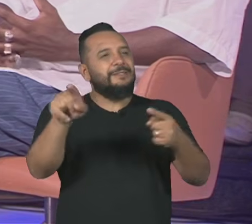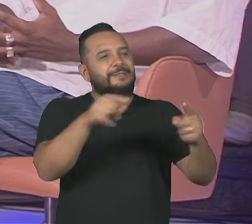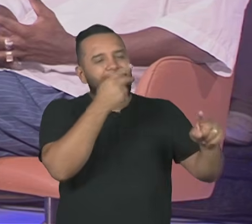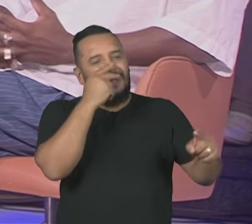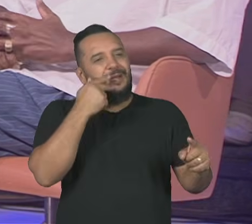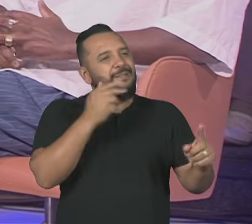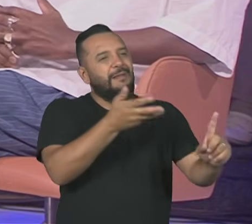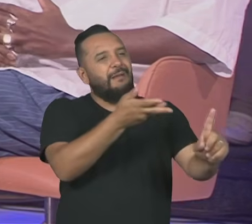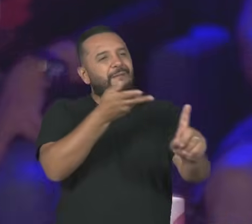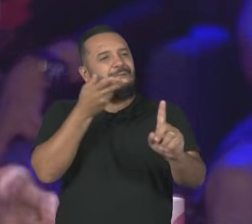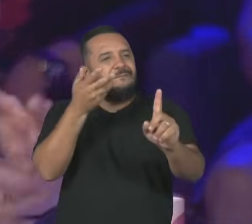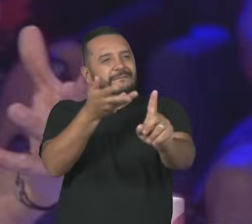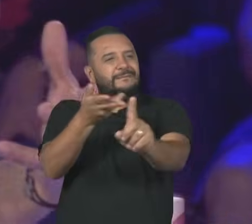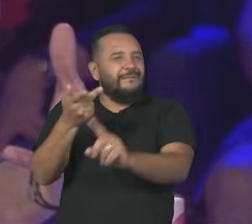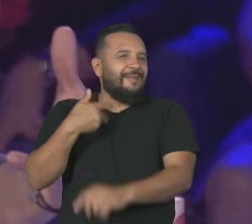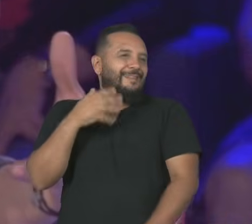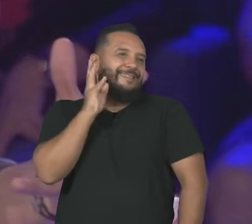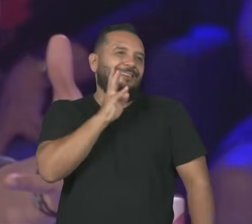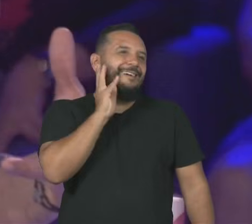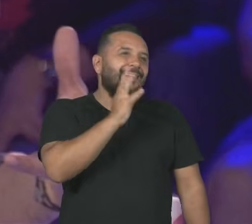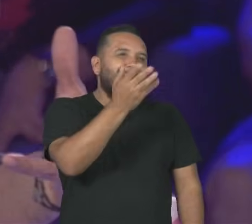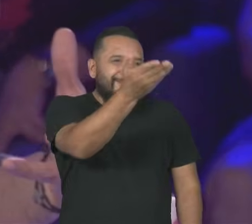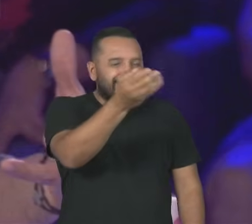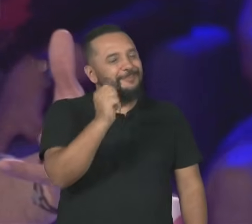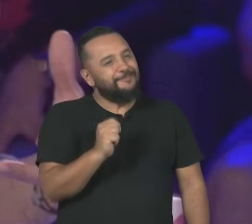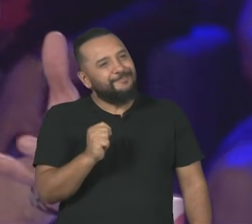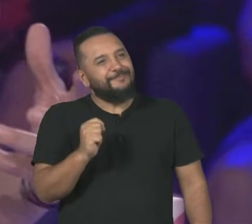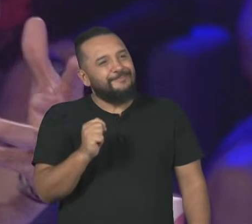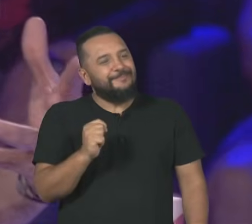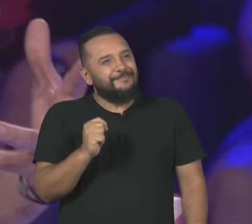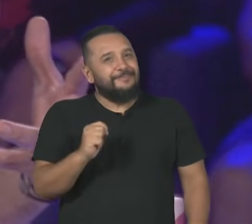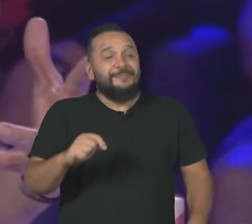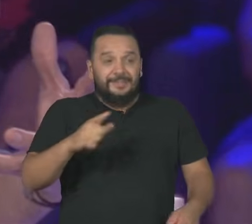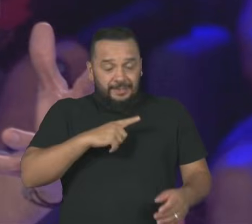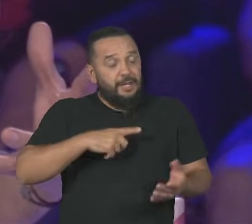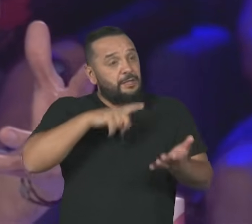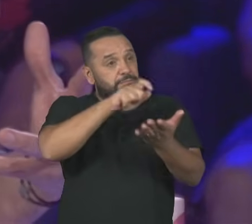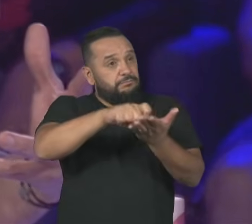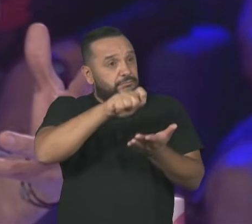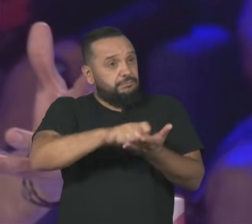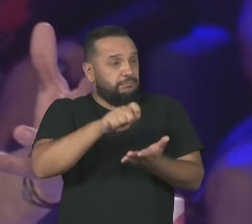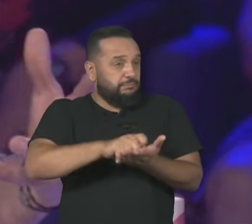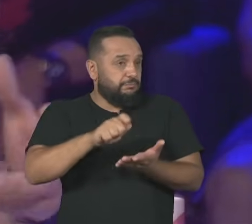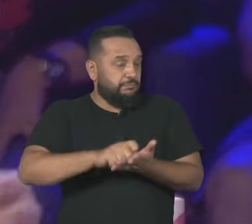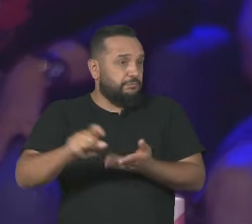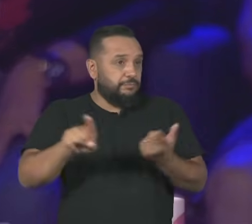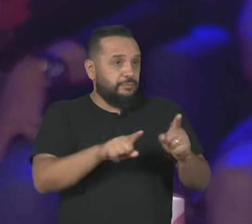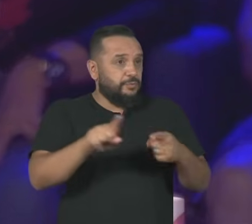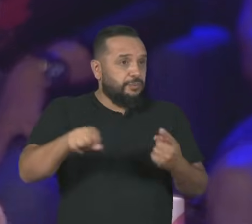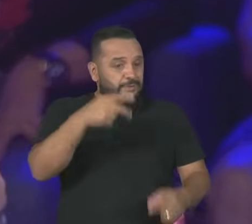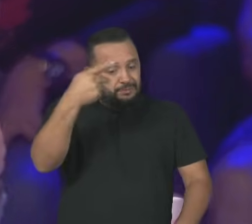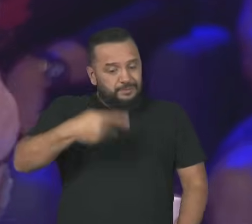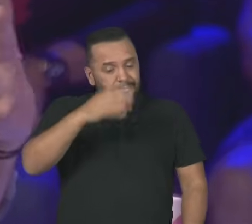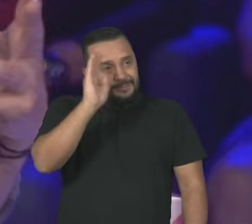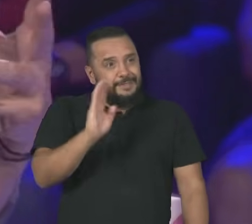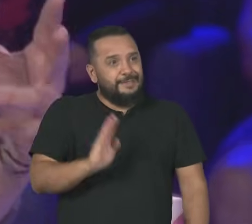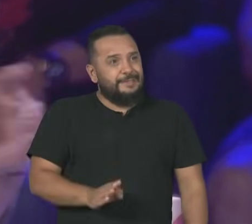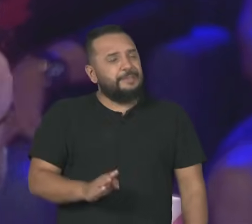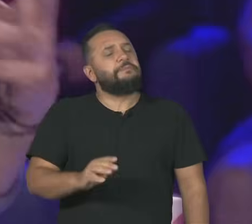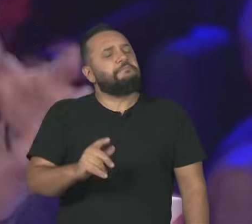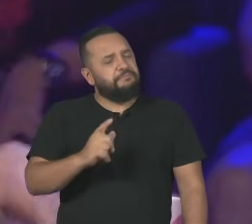tão legal, né? Que bom, cara. A gente tem compositores, né, do nosso país, né, com uma